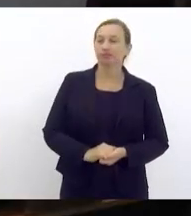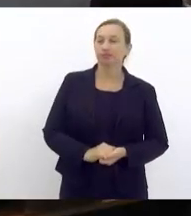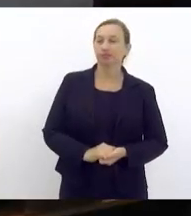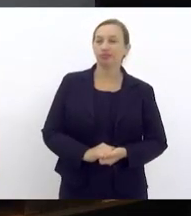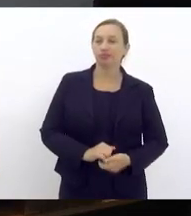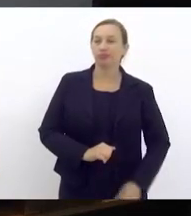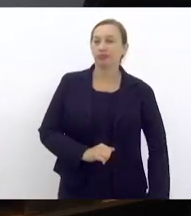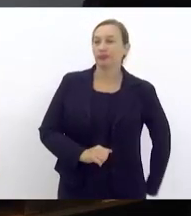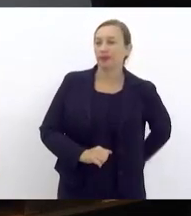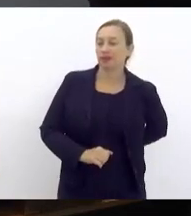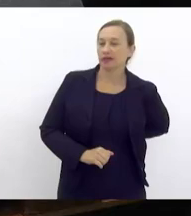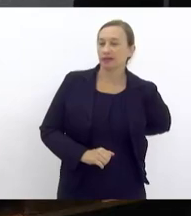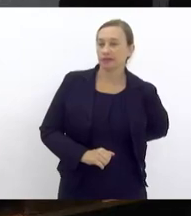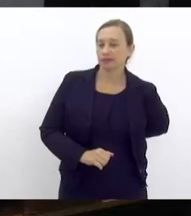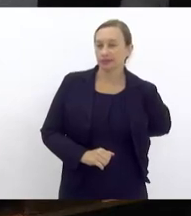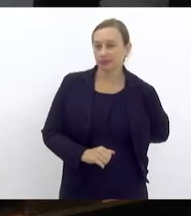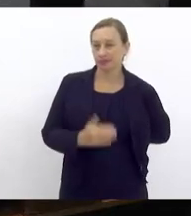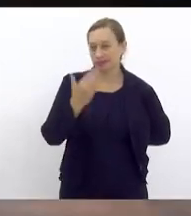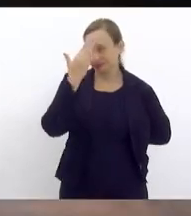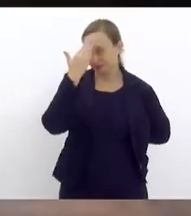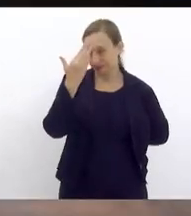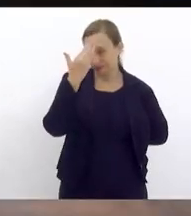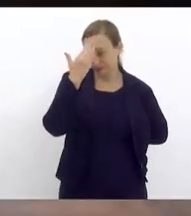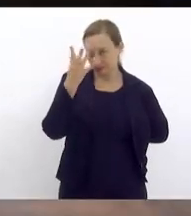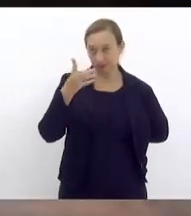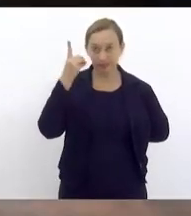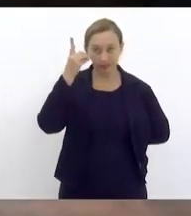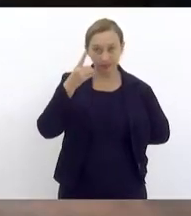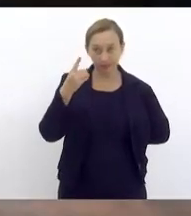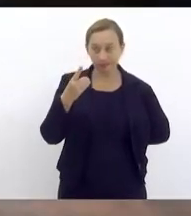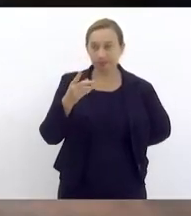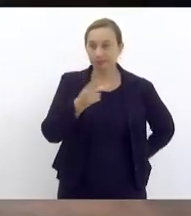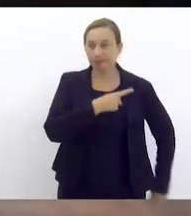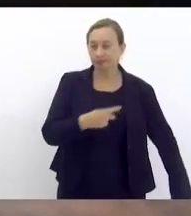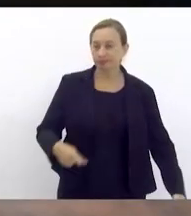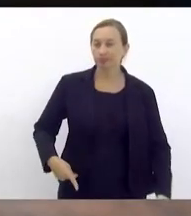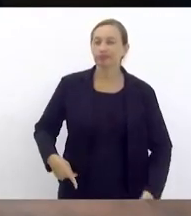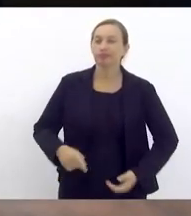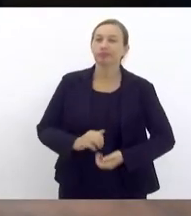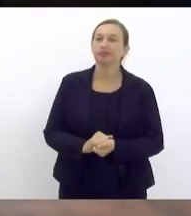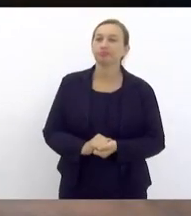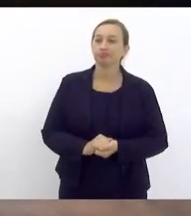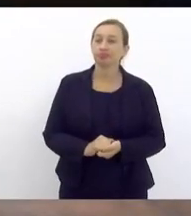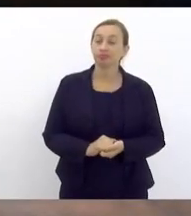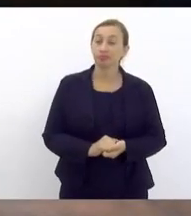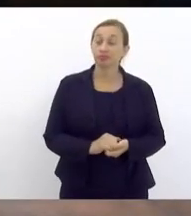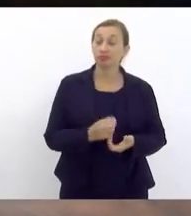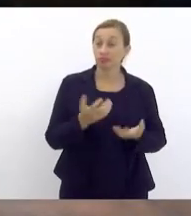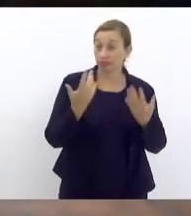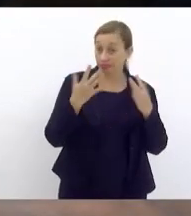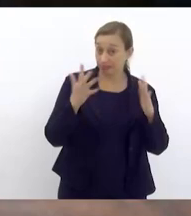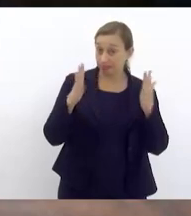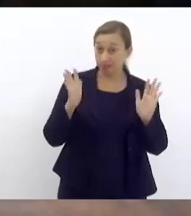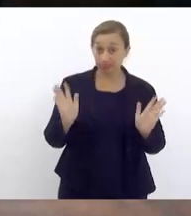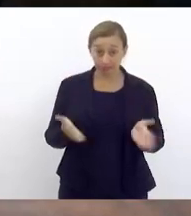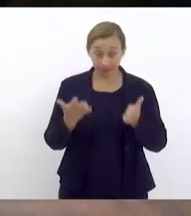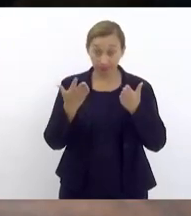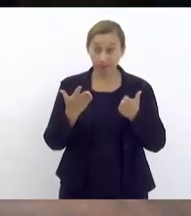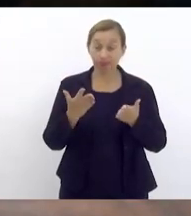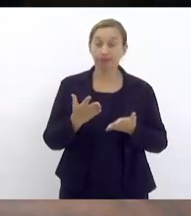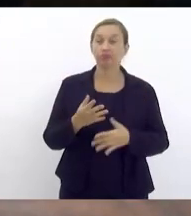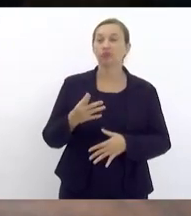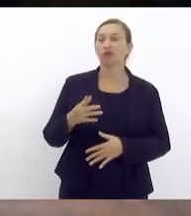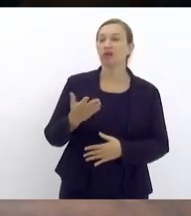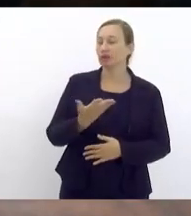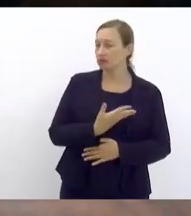obrigada obrigada Eu queria presidenta e deputada Renata na verdade Saudades iniciativa é